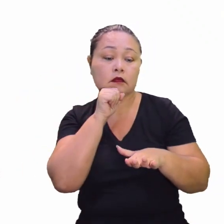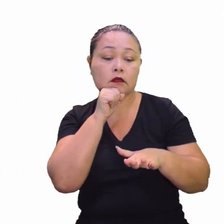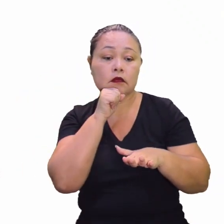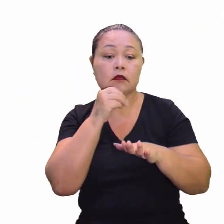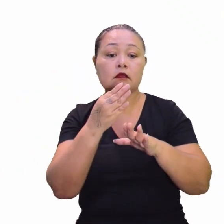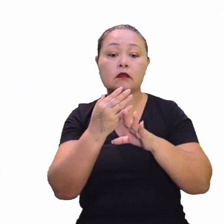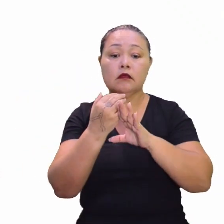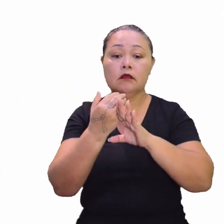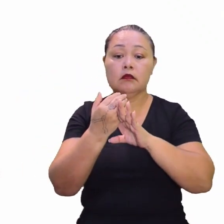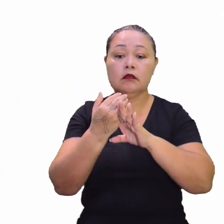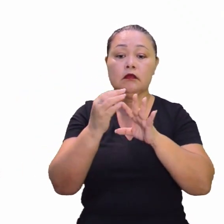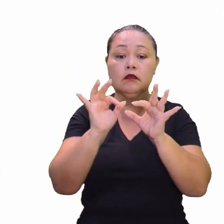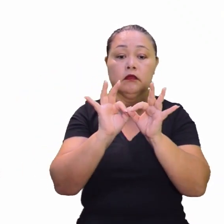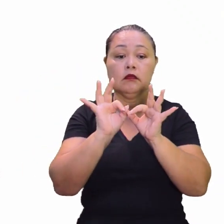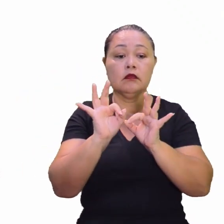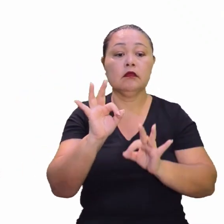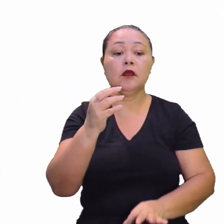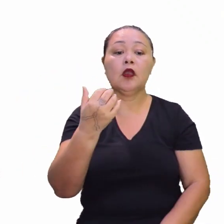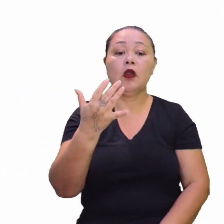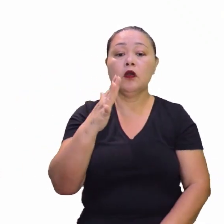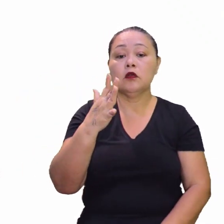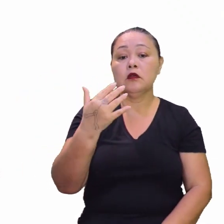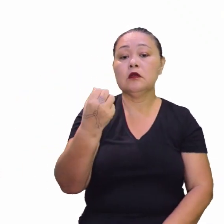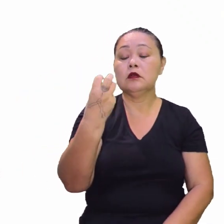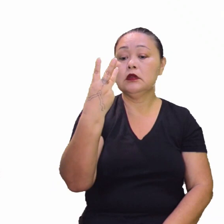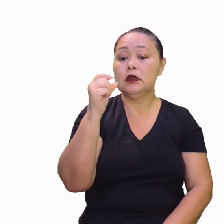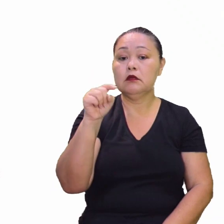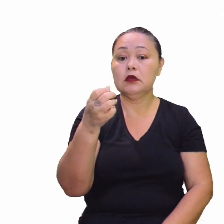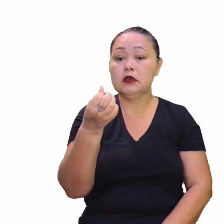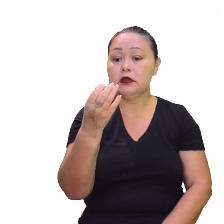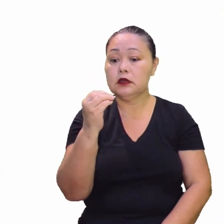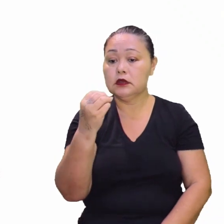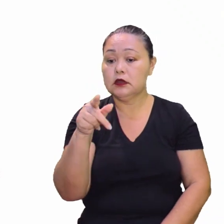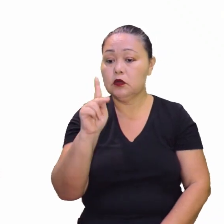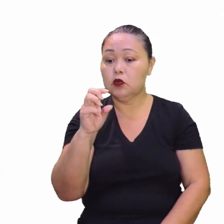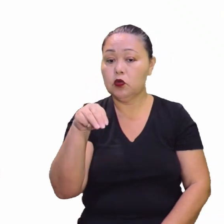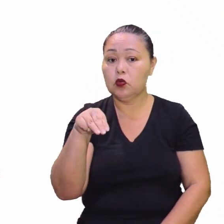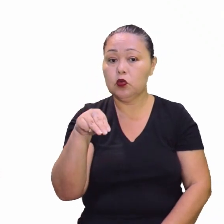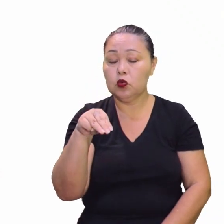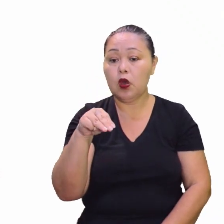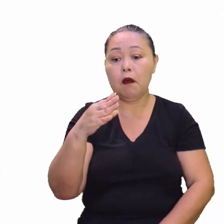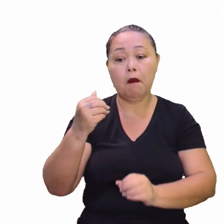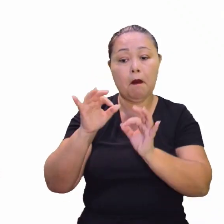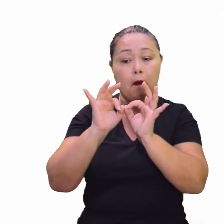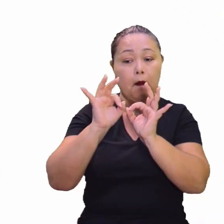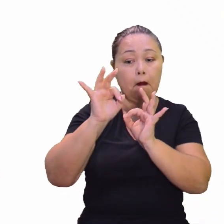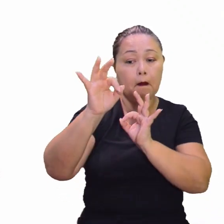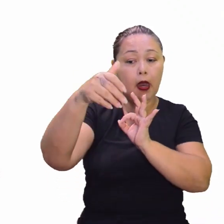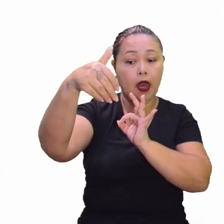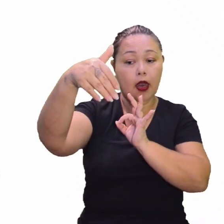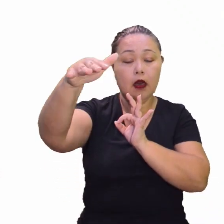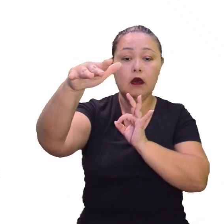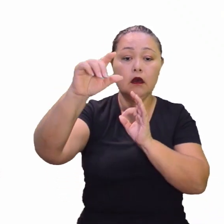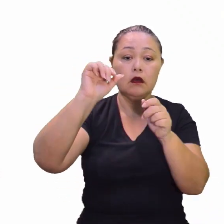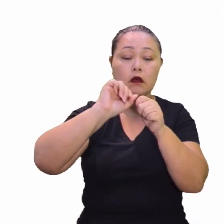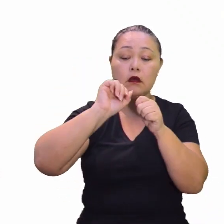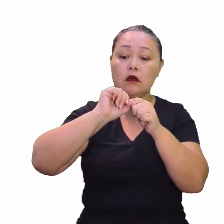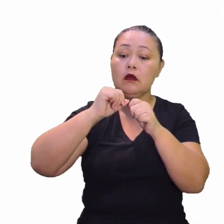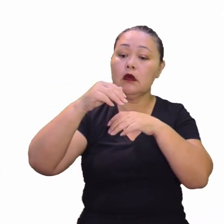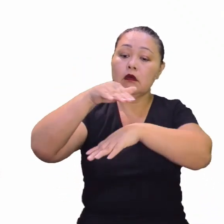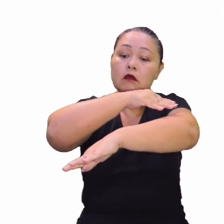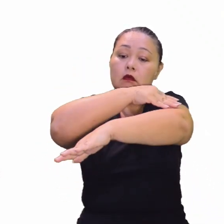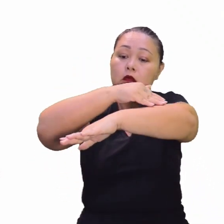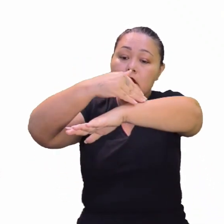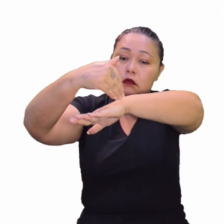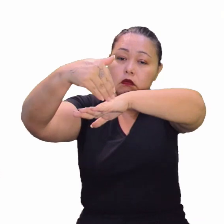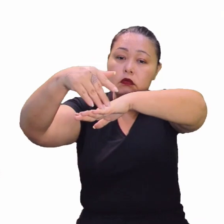uma estrada de 3.600 quilômetros. Então, olha só, extenso pra caramba, hein? Né? Imagine só